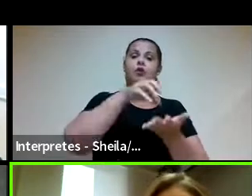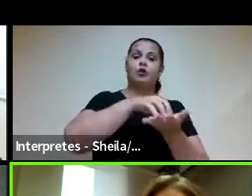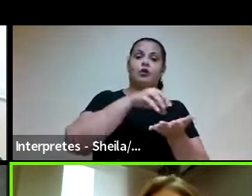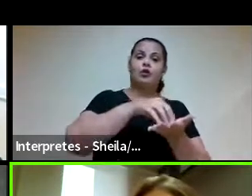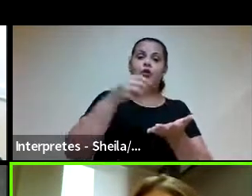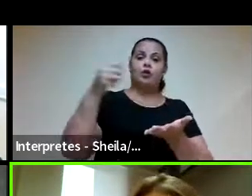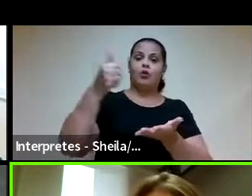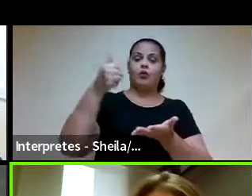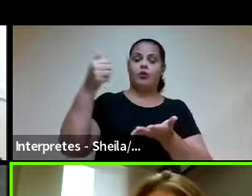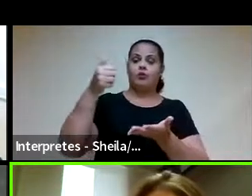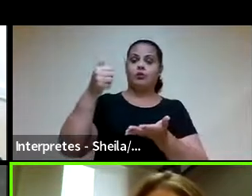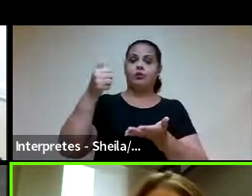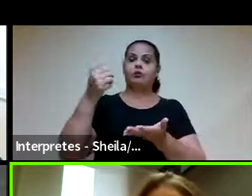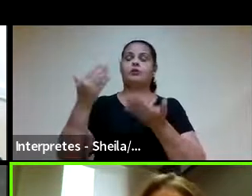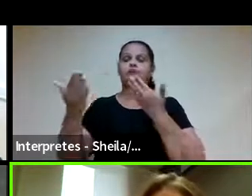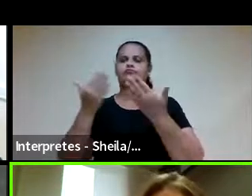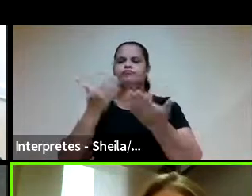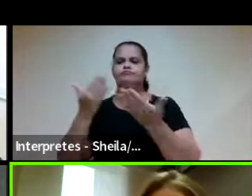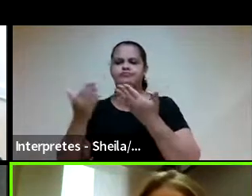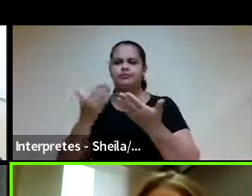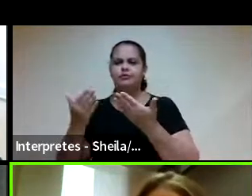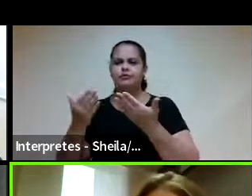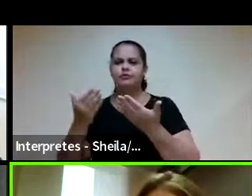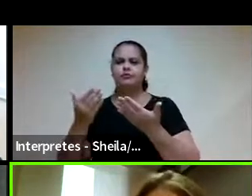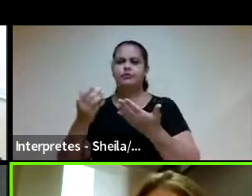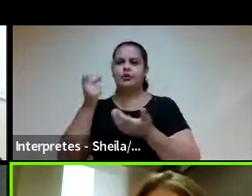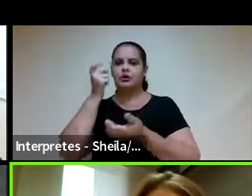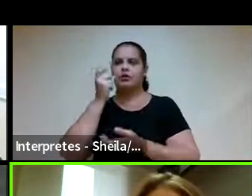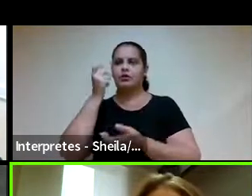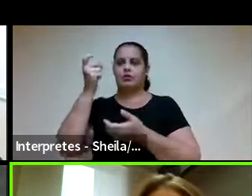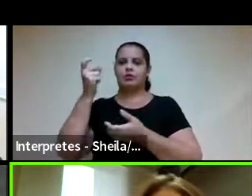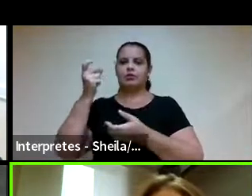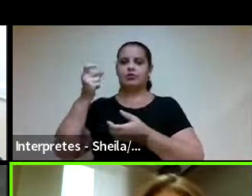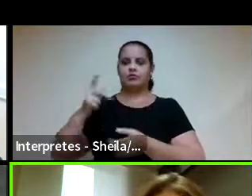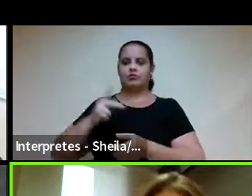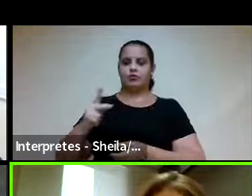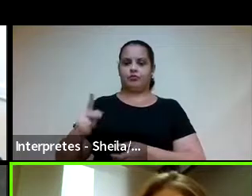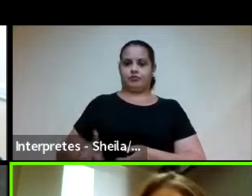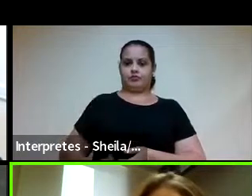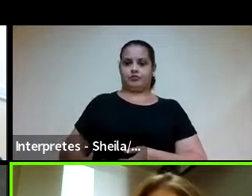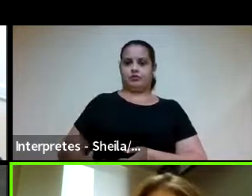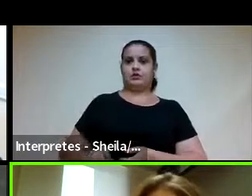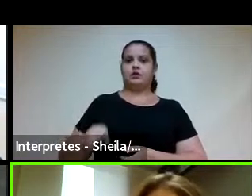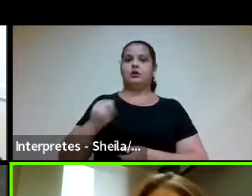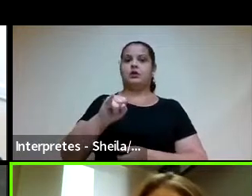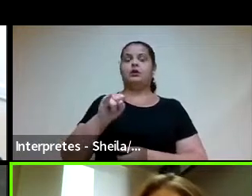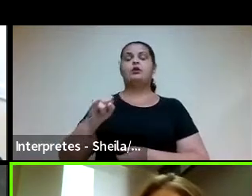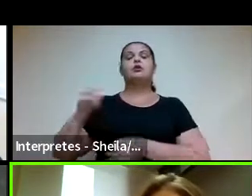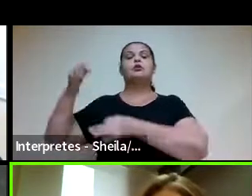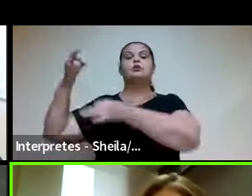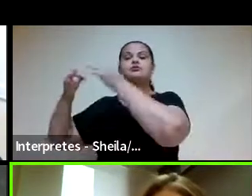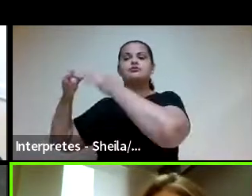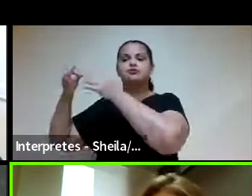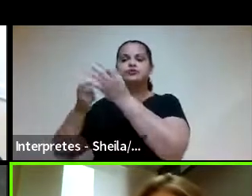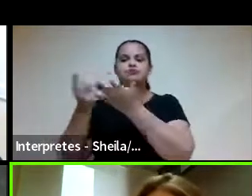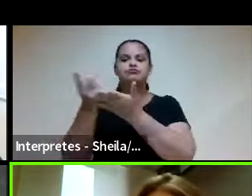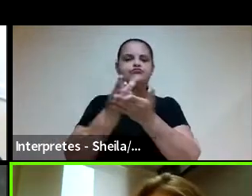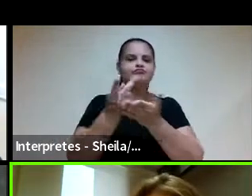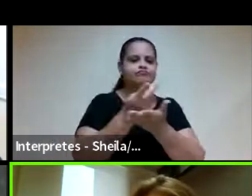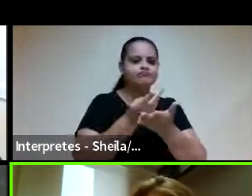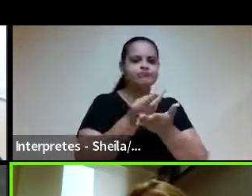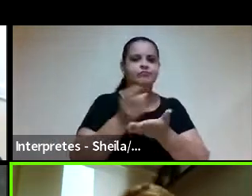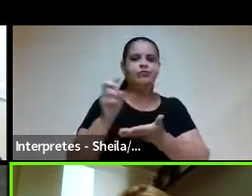público que norteia esse tipo de ação autoriza que o juiz ele intime e notifique todas as testemunhas que vão